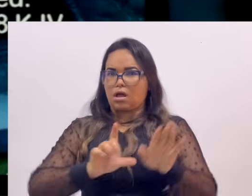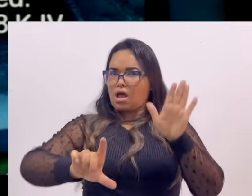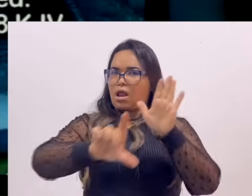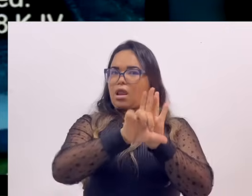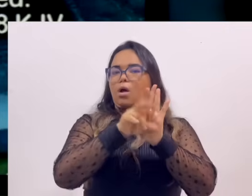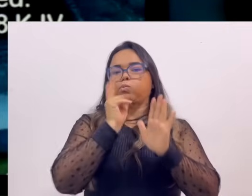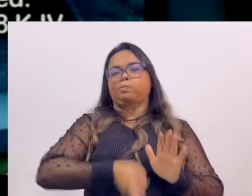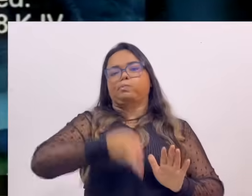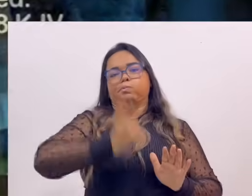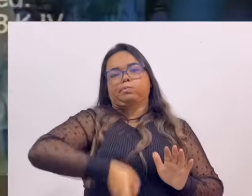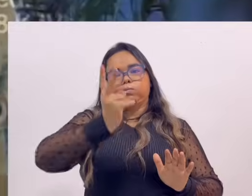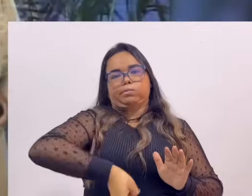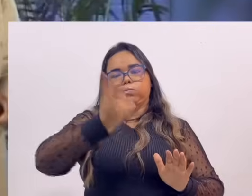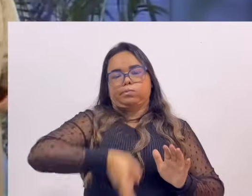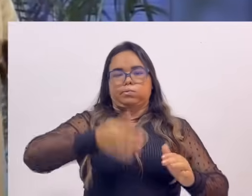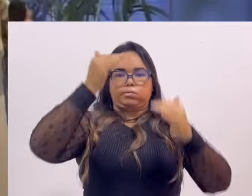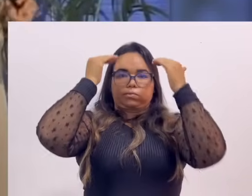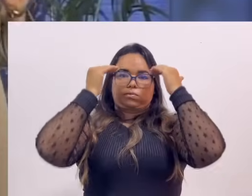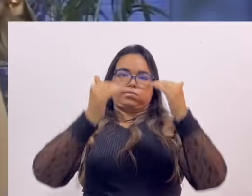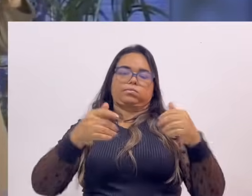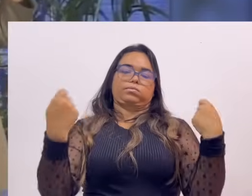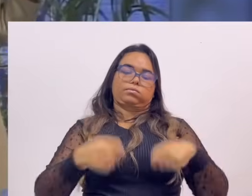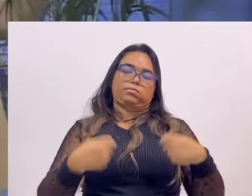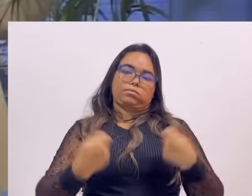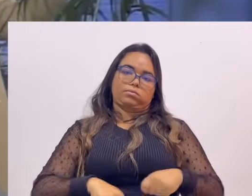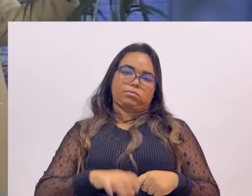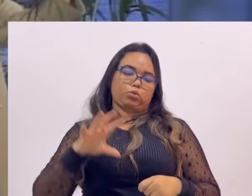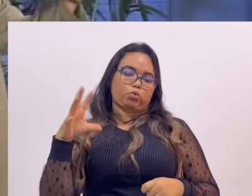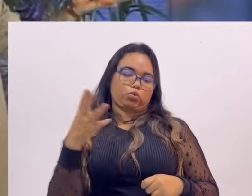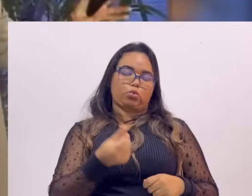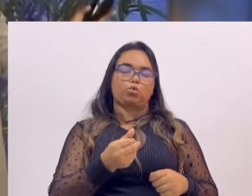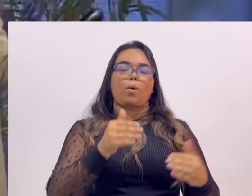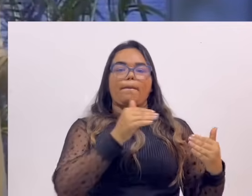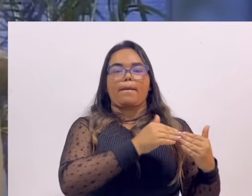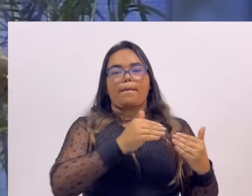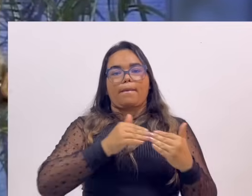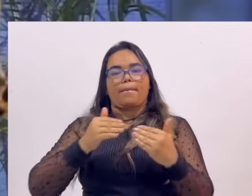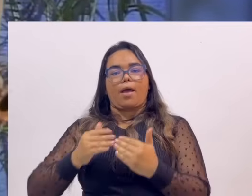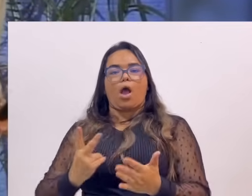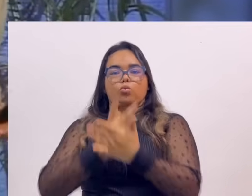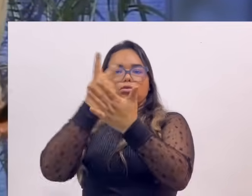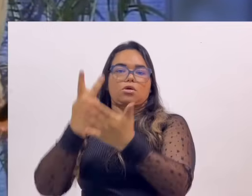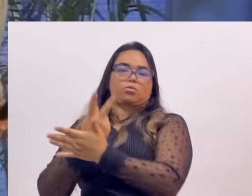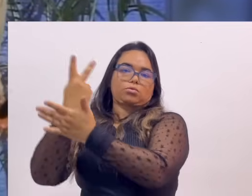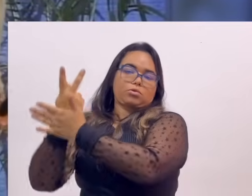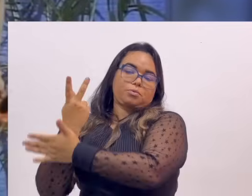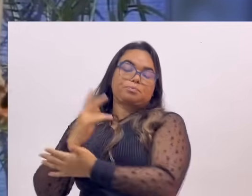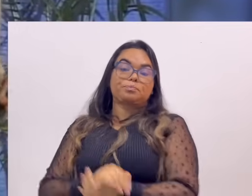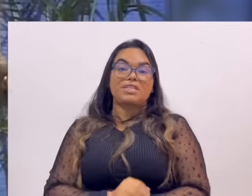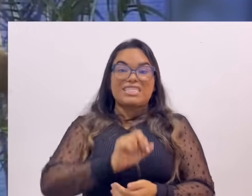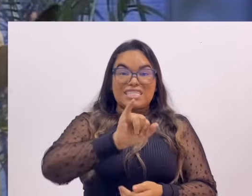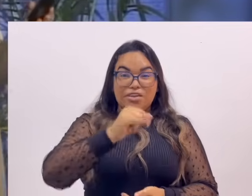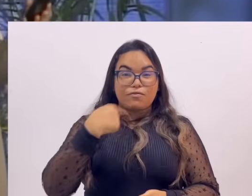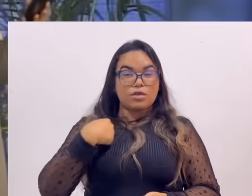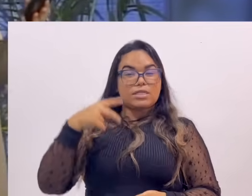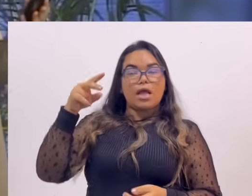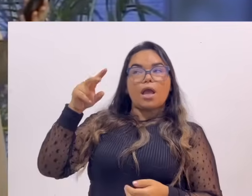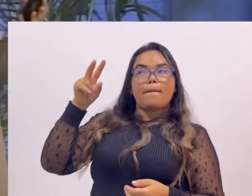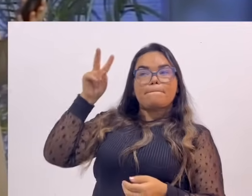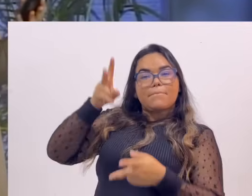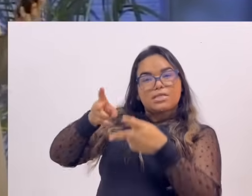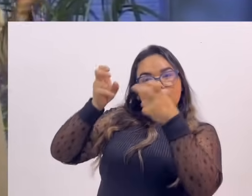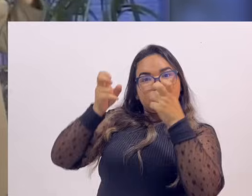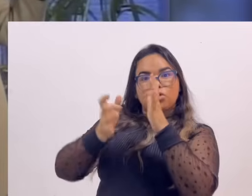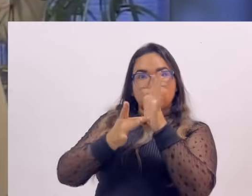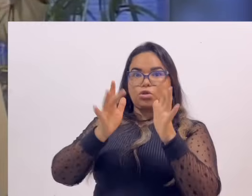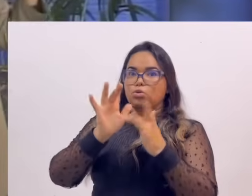jota nem um tio se omitirão da lei sem que tudo seja cumprido. Assim que, se você olhar para Jesus, você